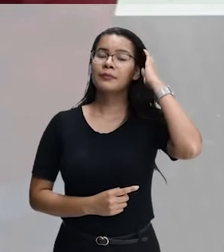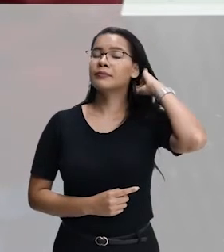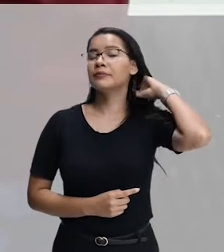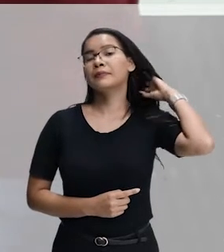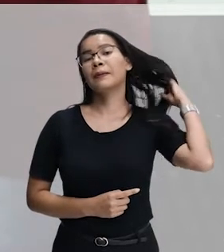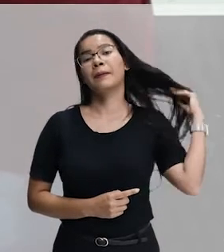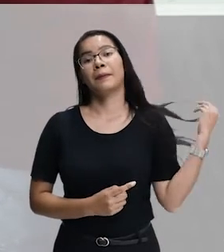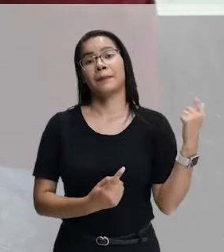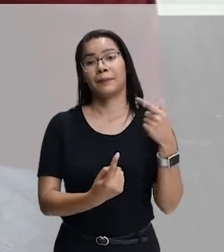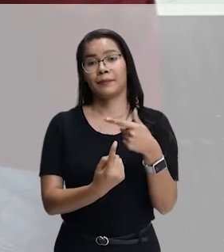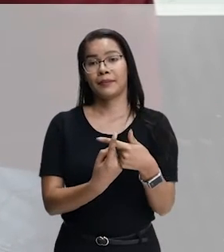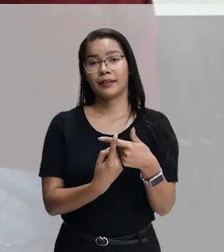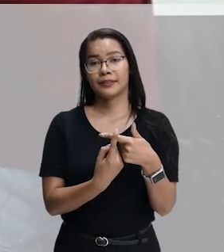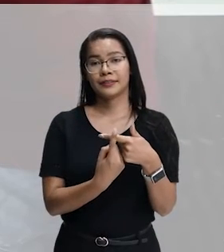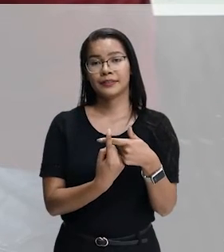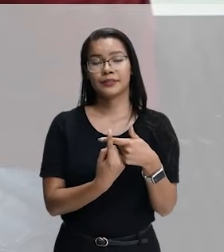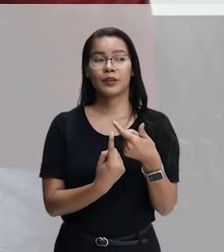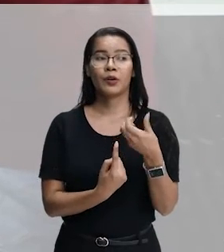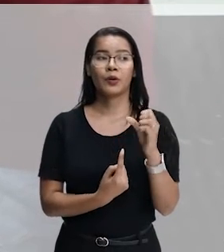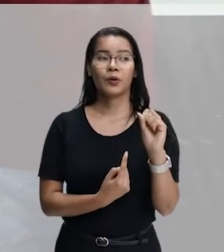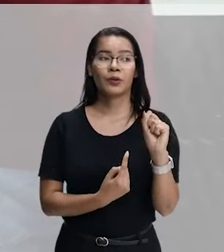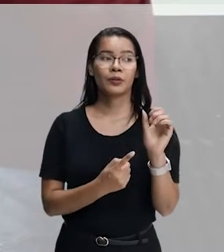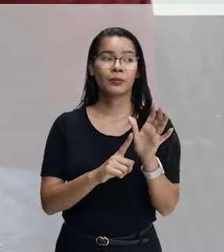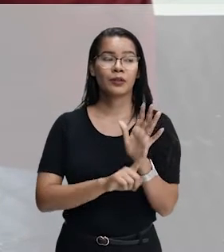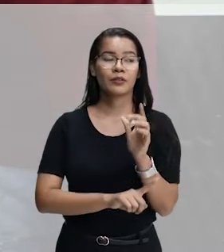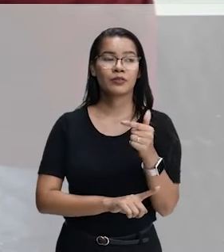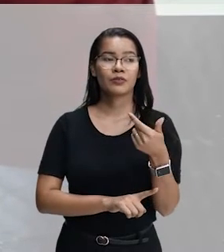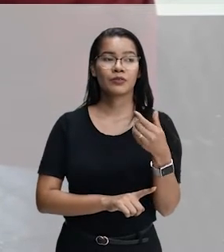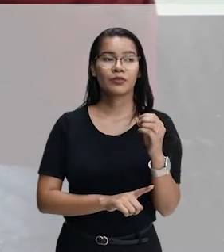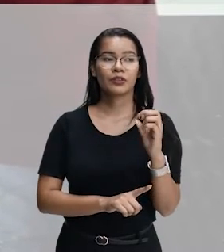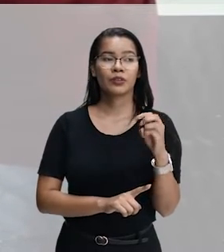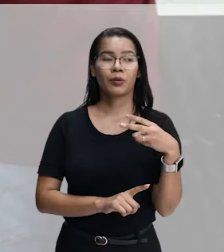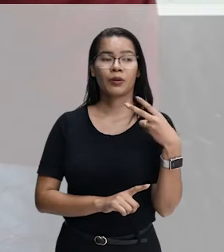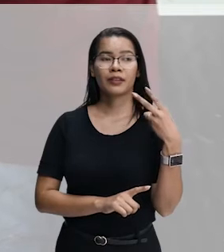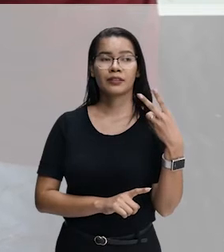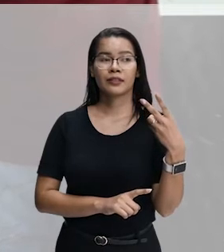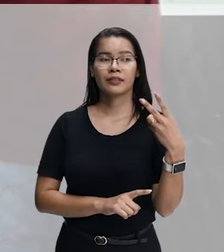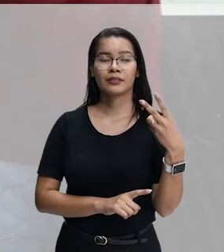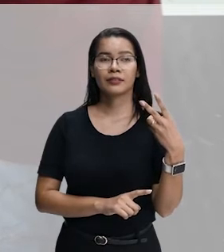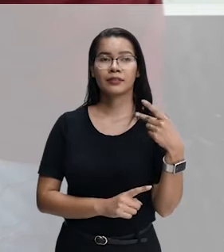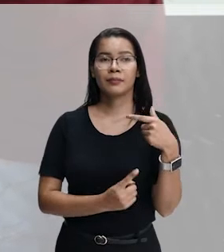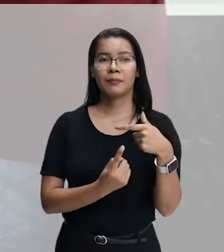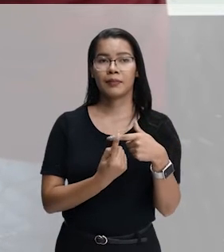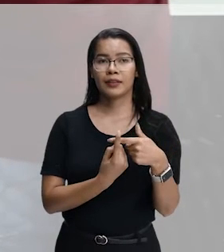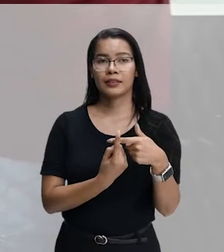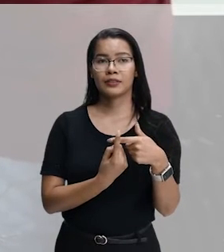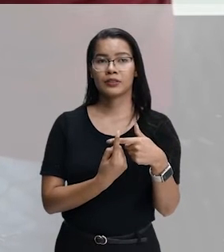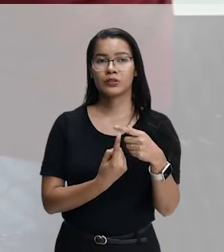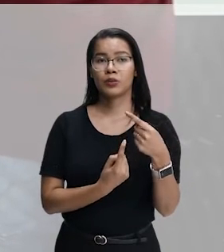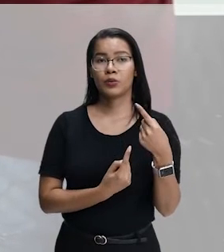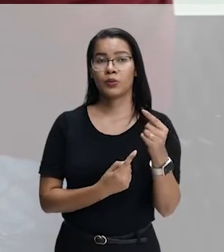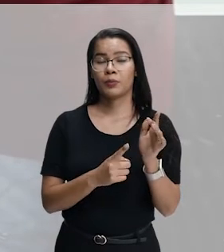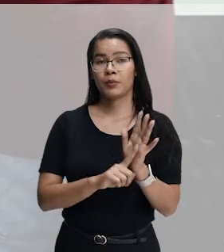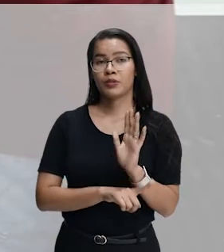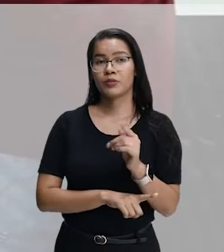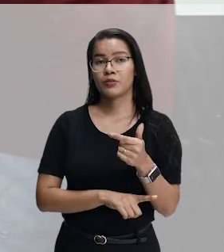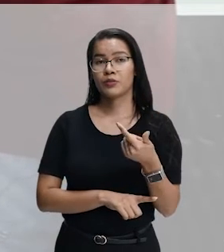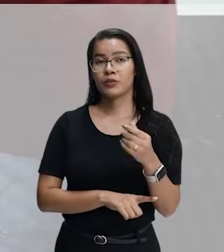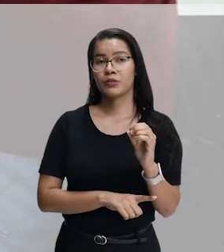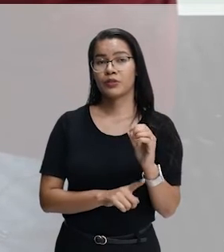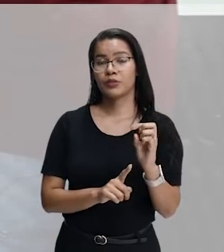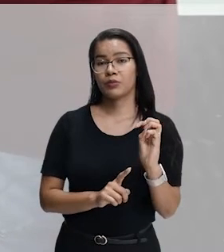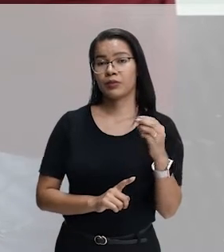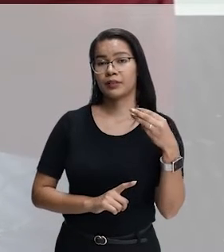Mais 8 menos 20 ao quadrado. Mais 1 menos 20 ao